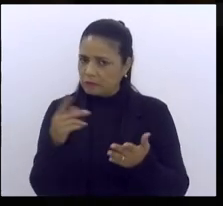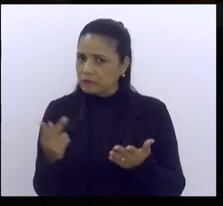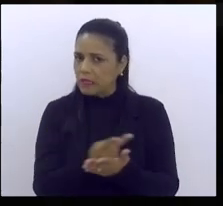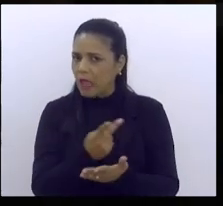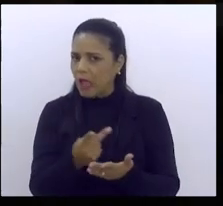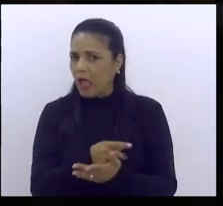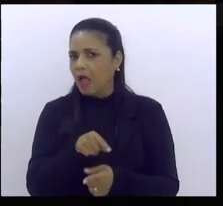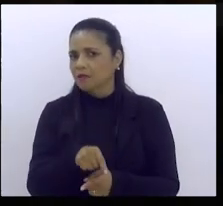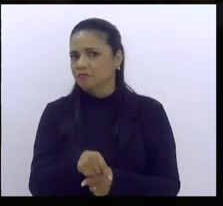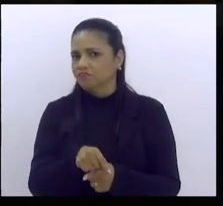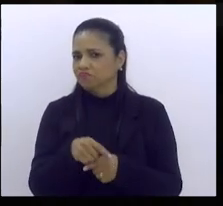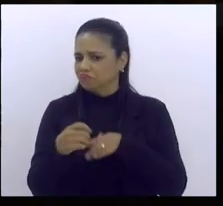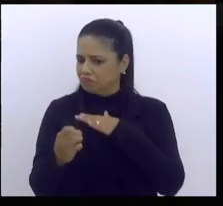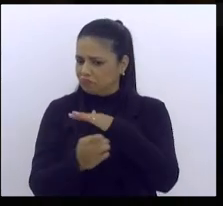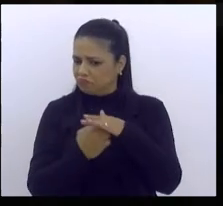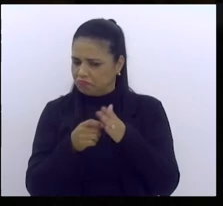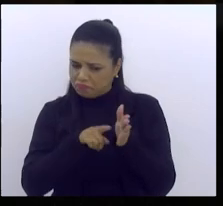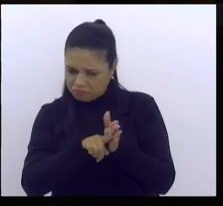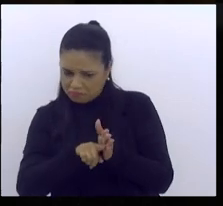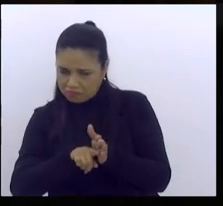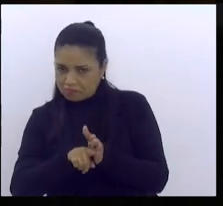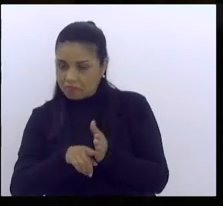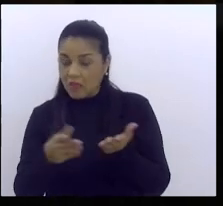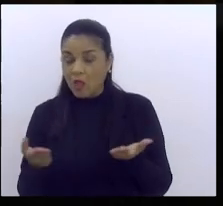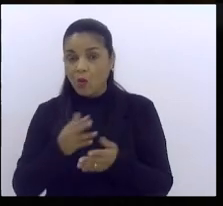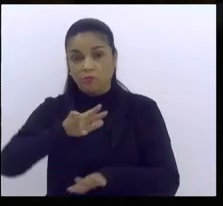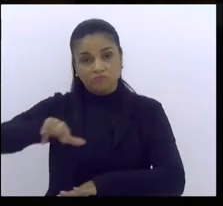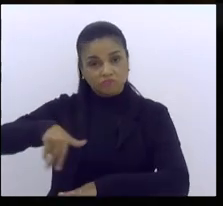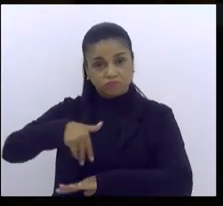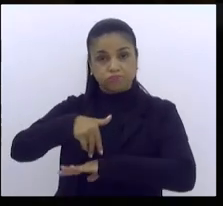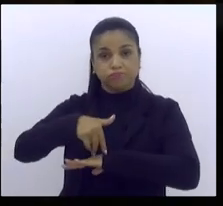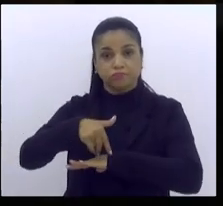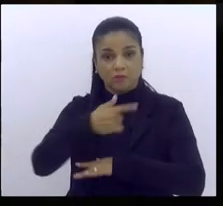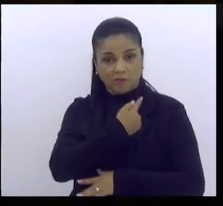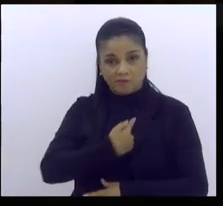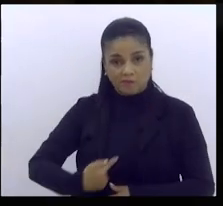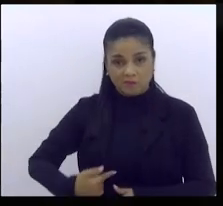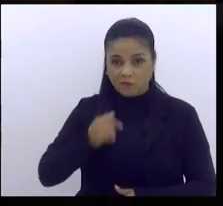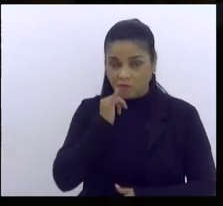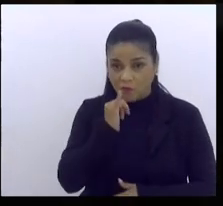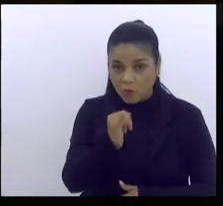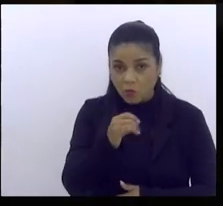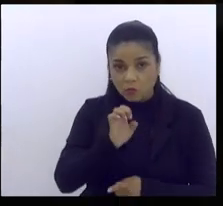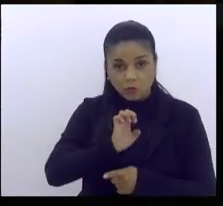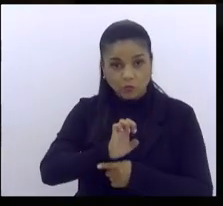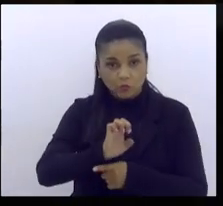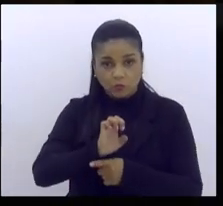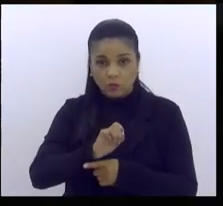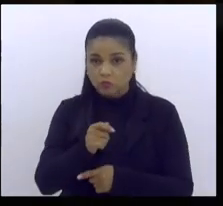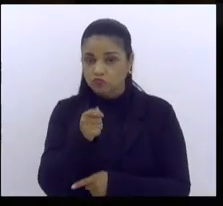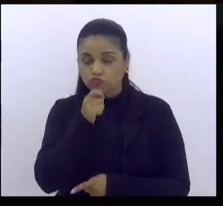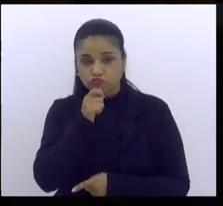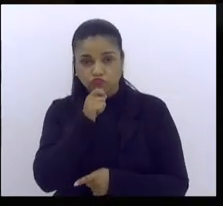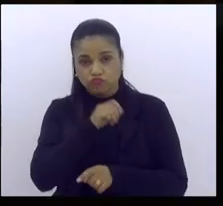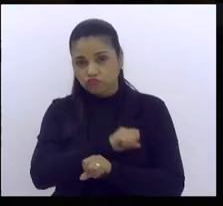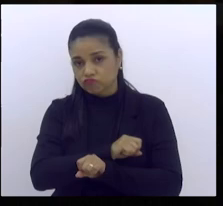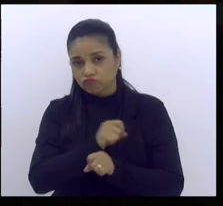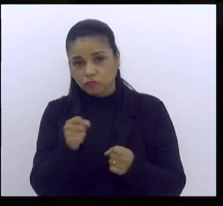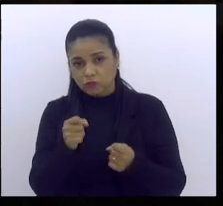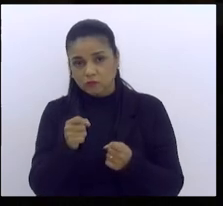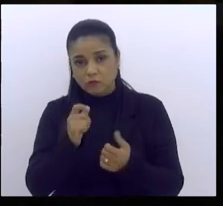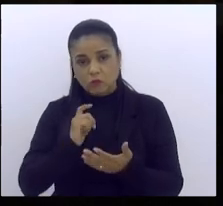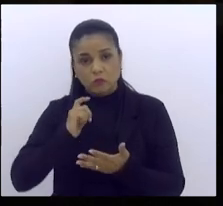está vendo não está vendo. Mas agora ele veio a público e disse, o Estado não tem condição